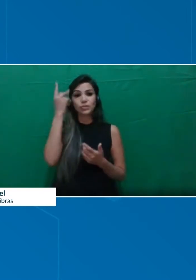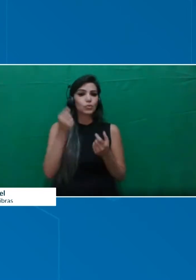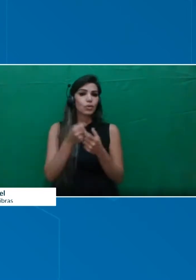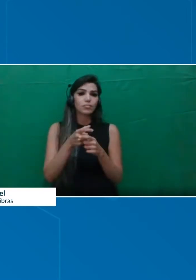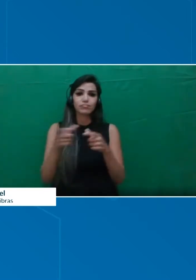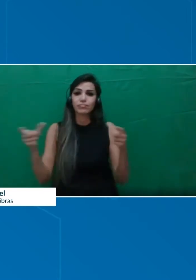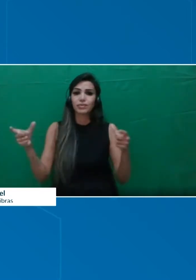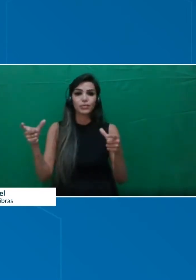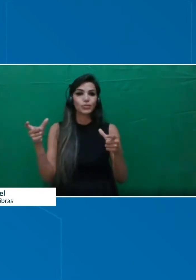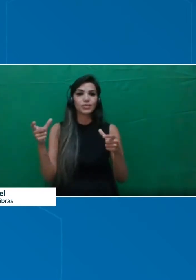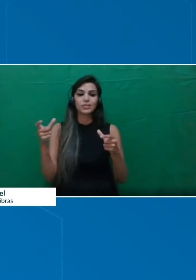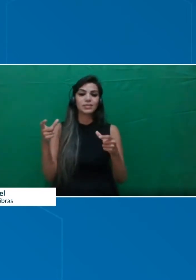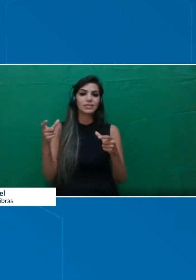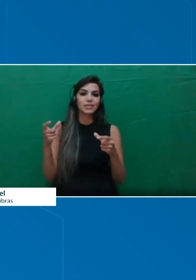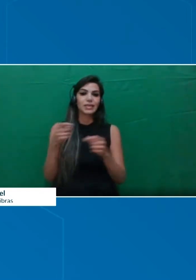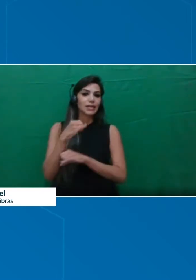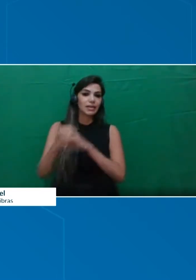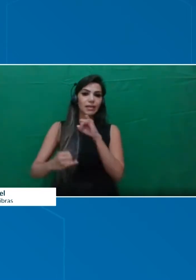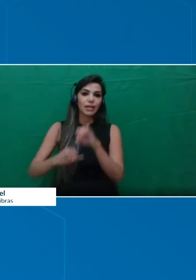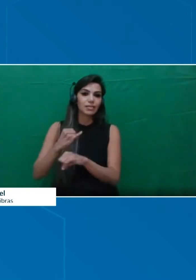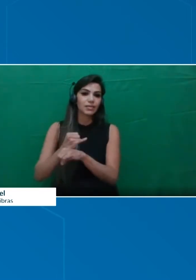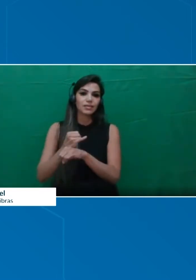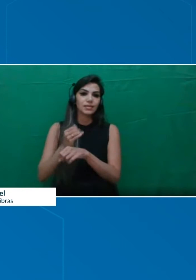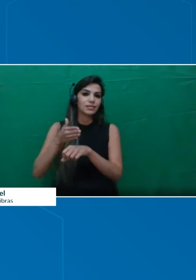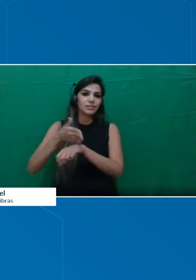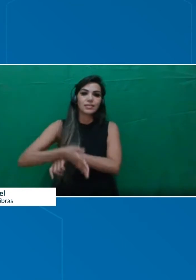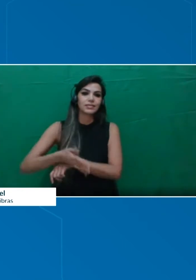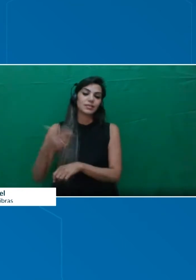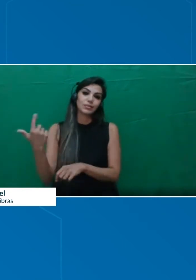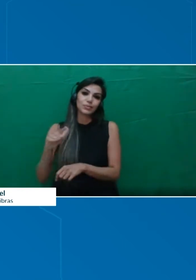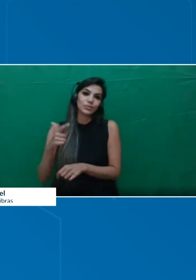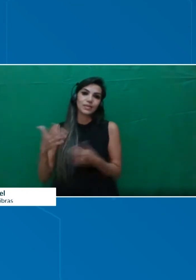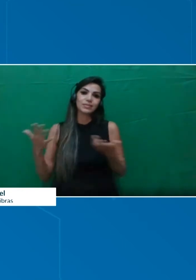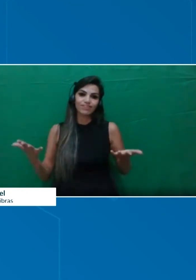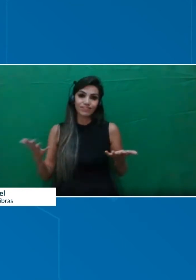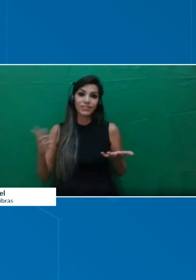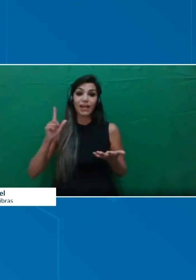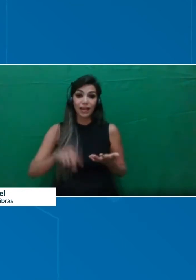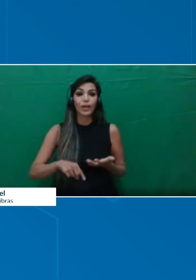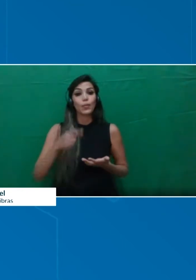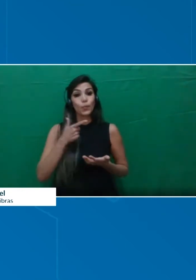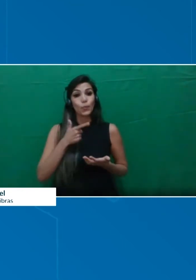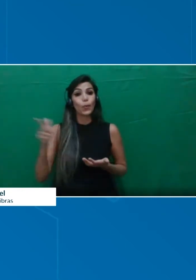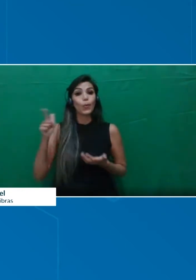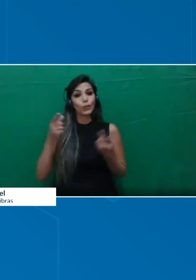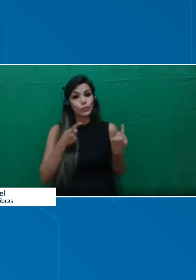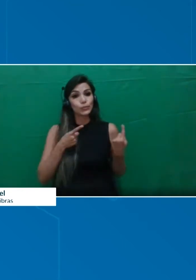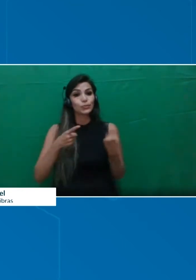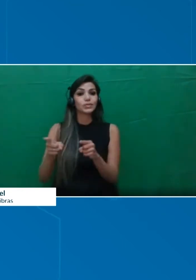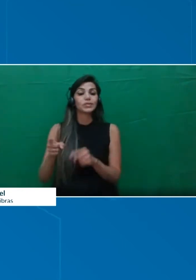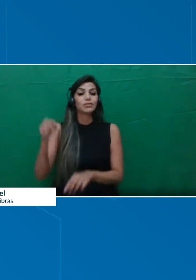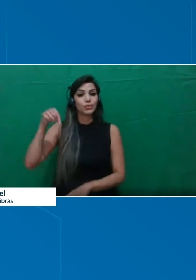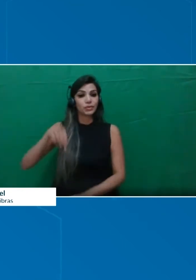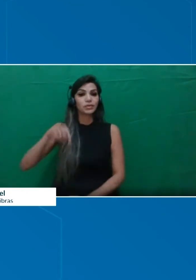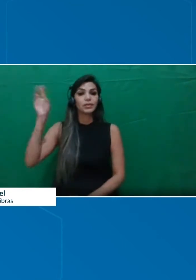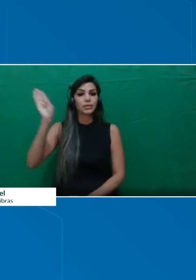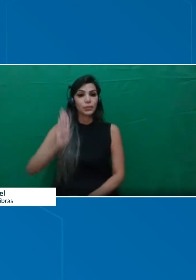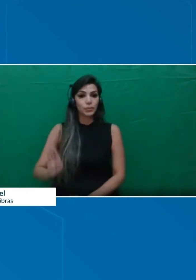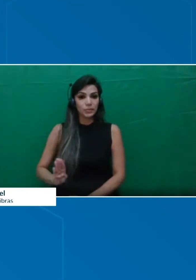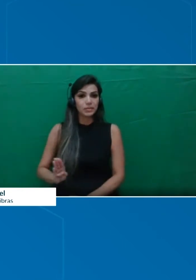né? E isso é outro desafio que o nosso país precisa